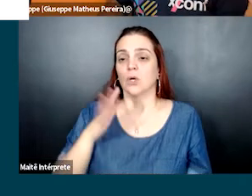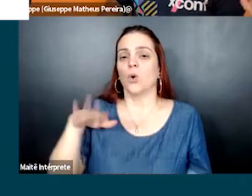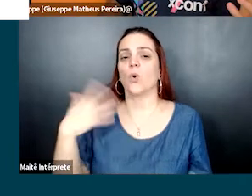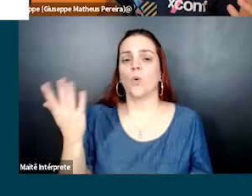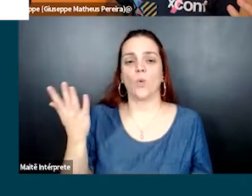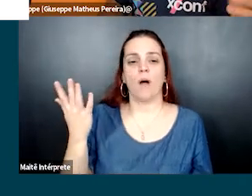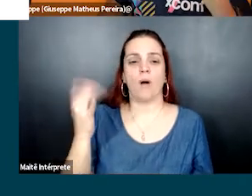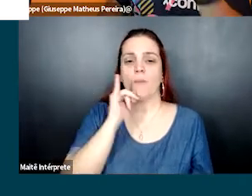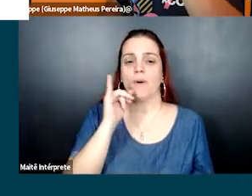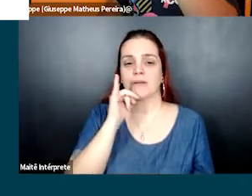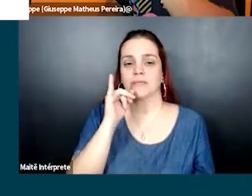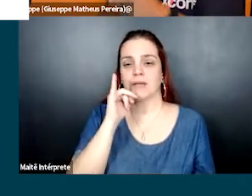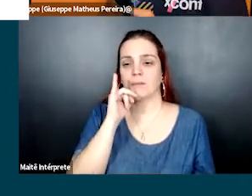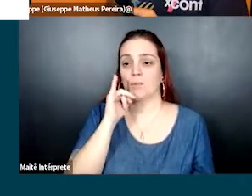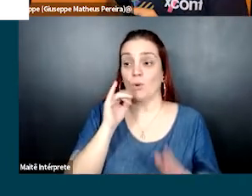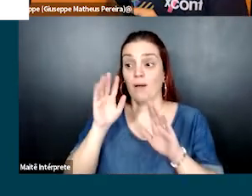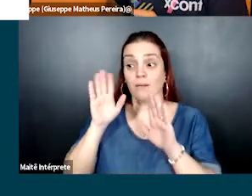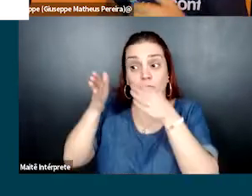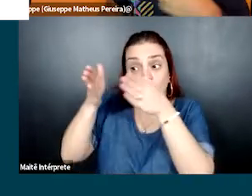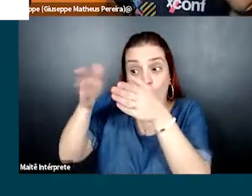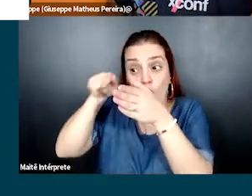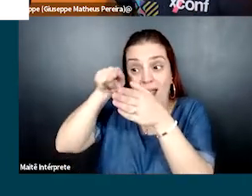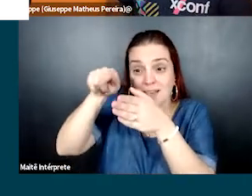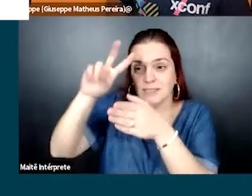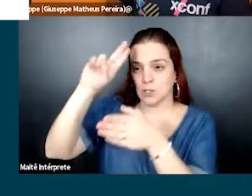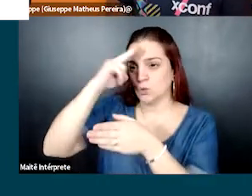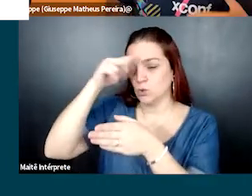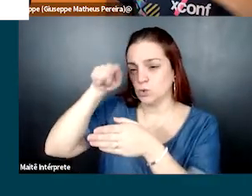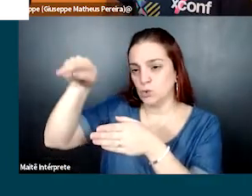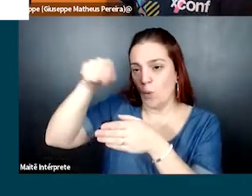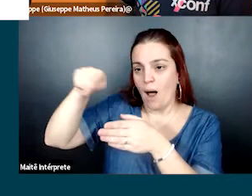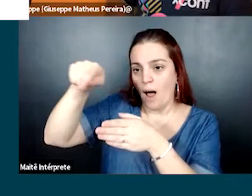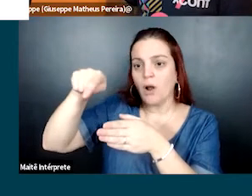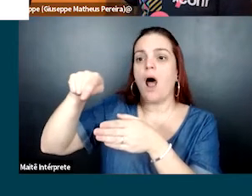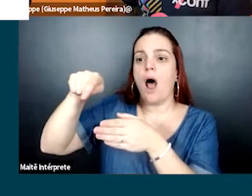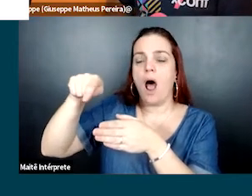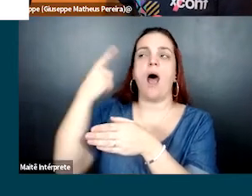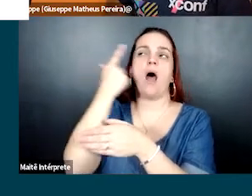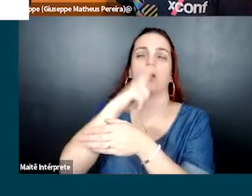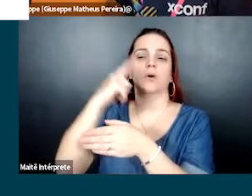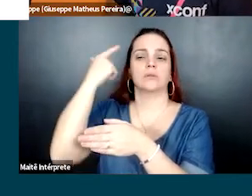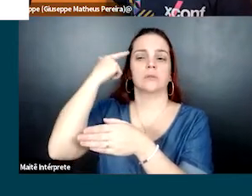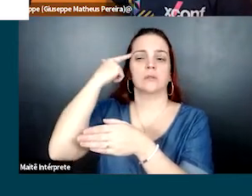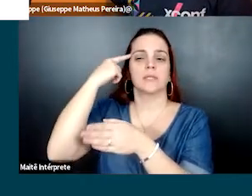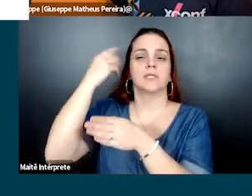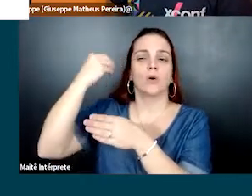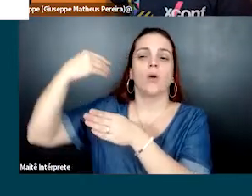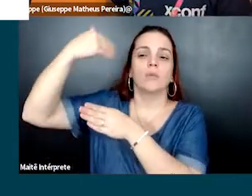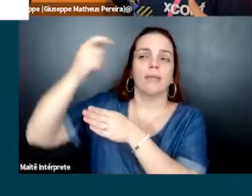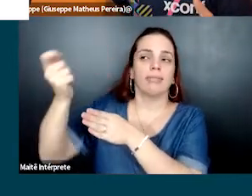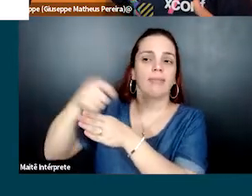lead time que eu tenho dessa fatia. Aí você já começa a tangibilizar 4 métricas fundamentais, por exemplo, do